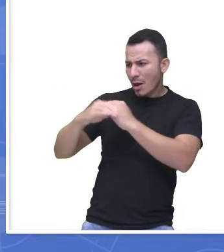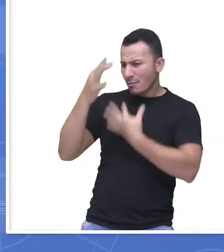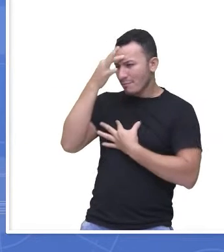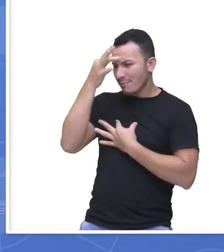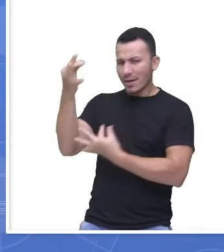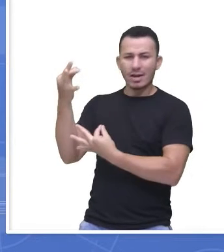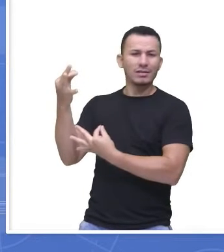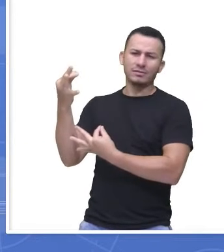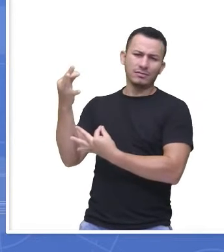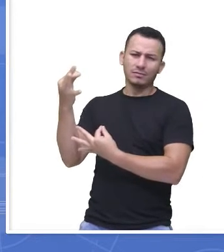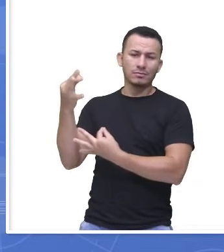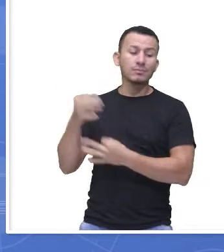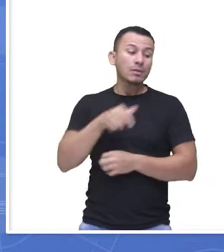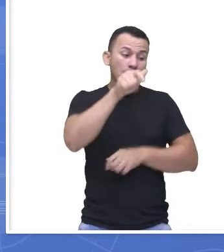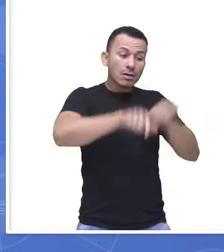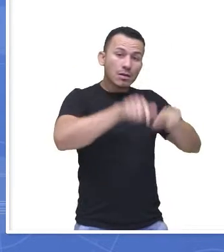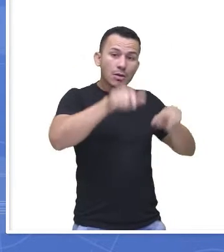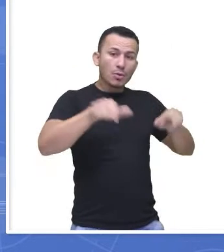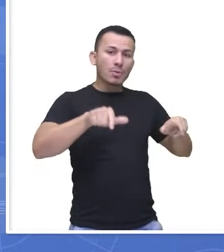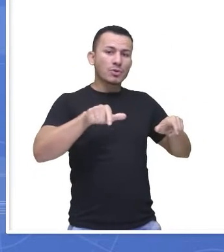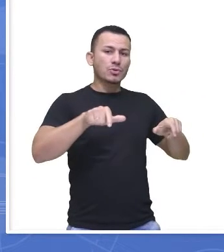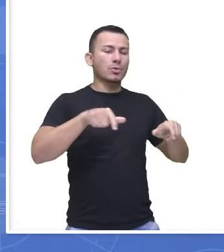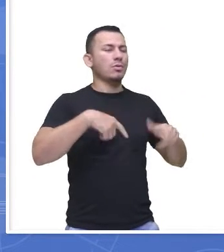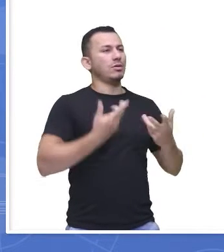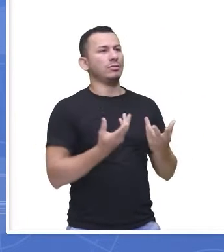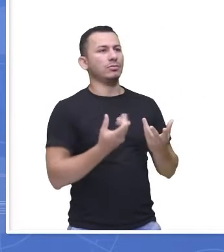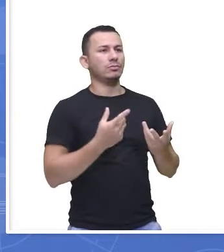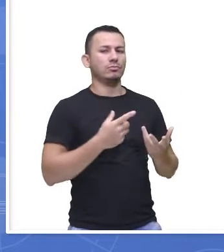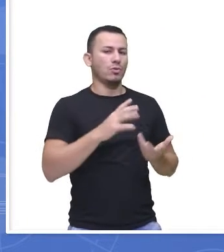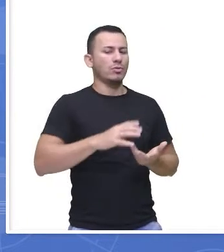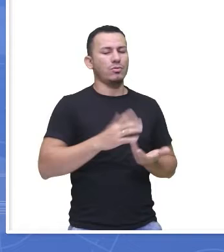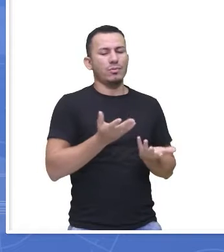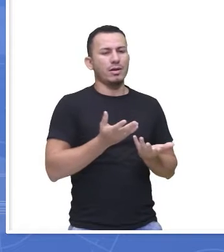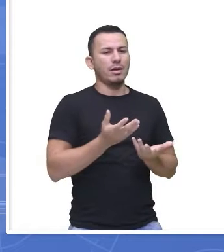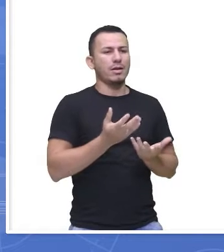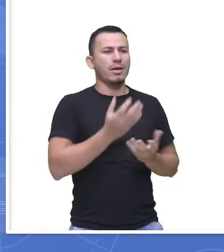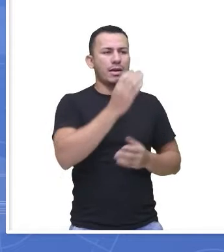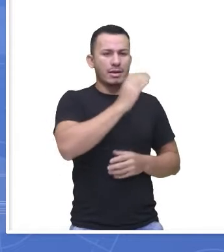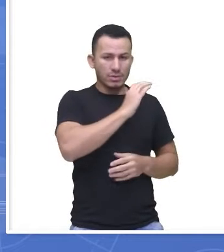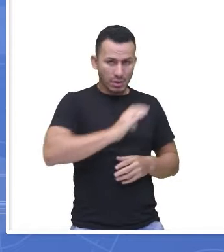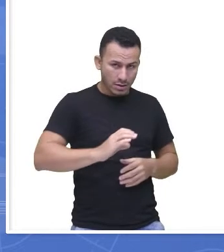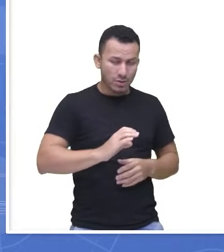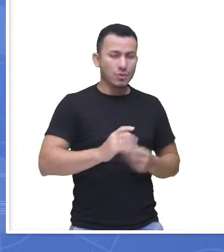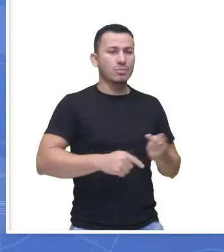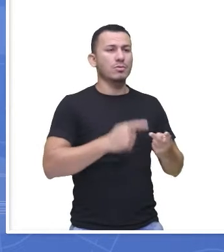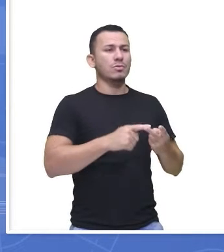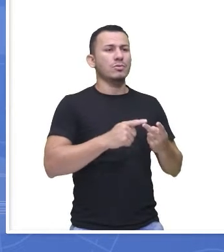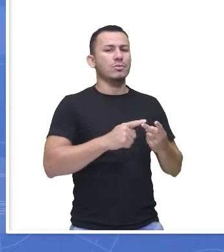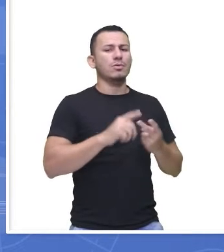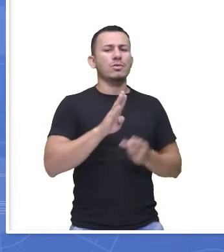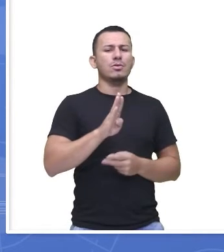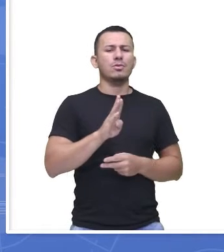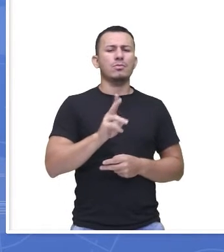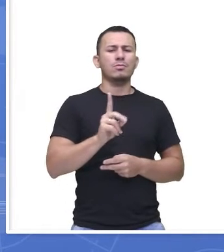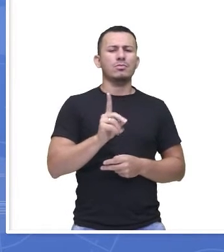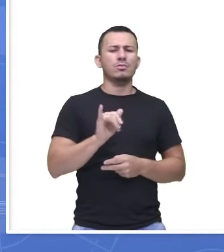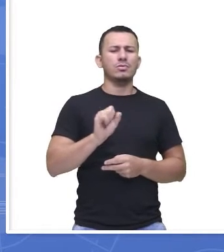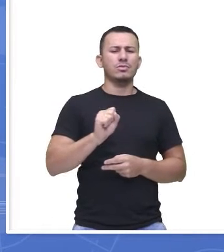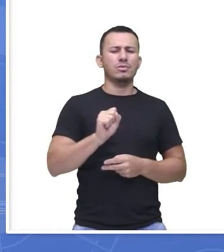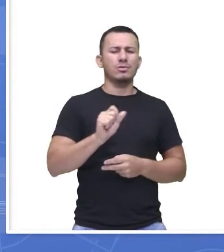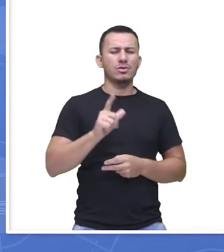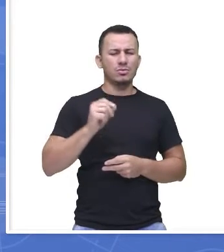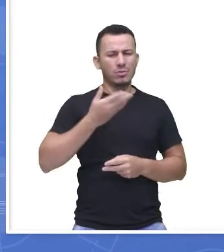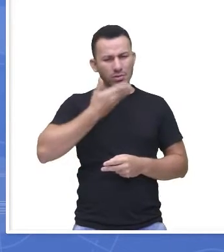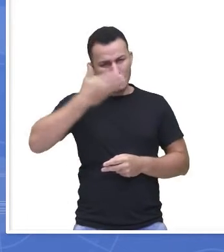Tem pessoas que professam o cristianismo, outros que professam o budismo, outros que o